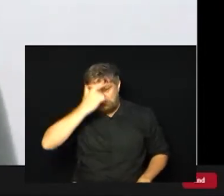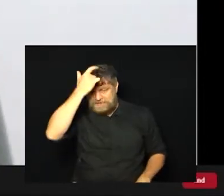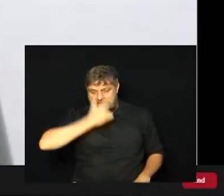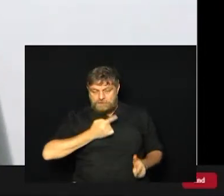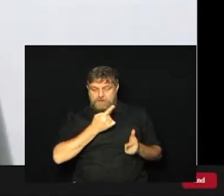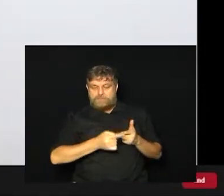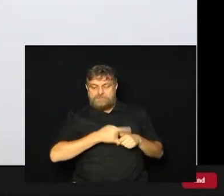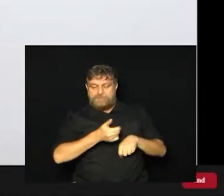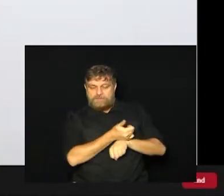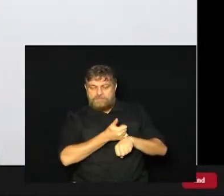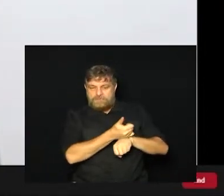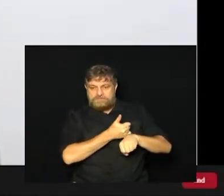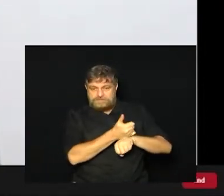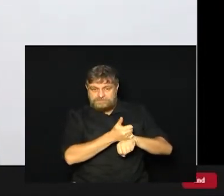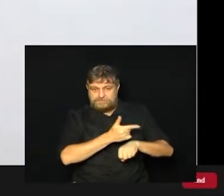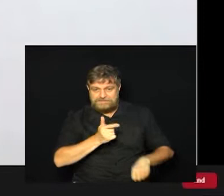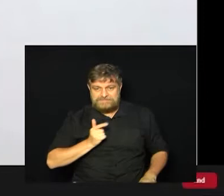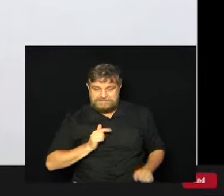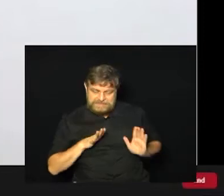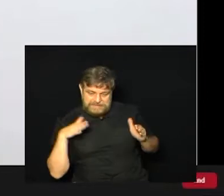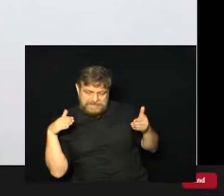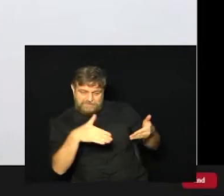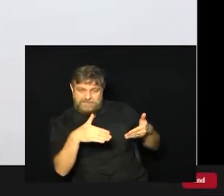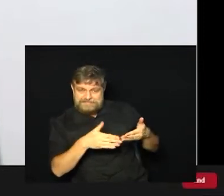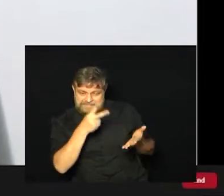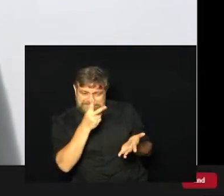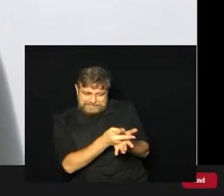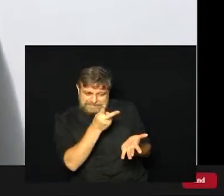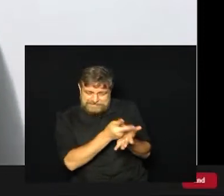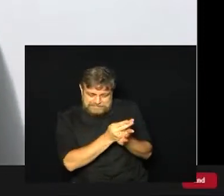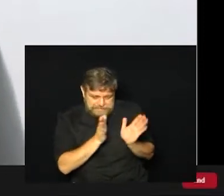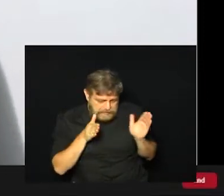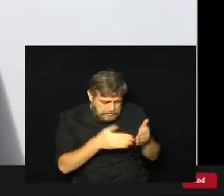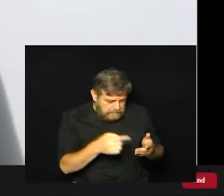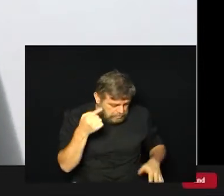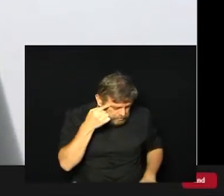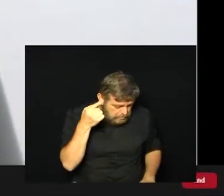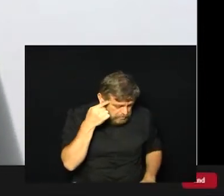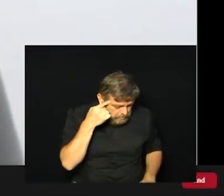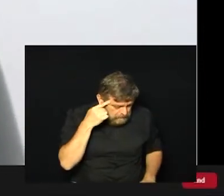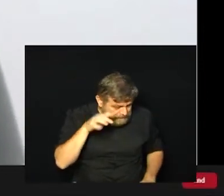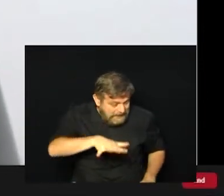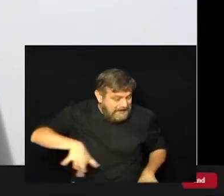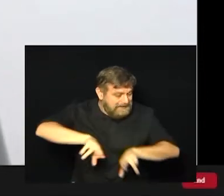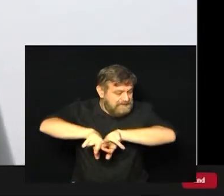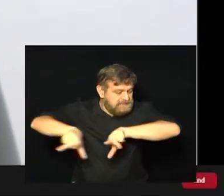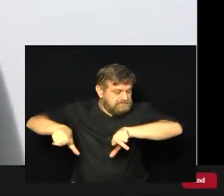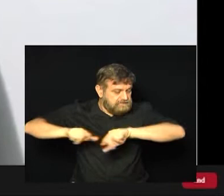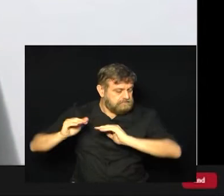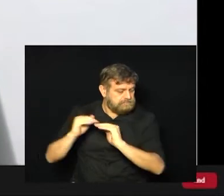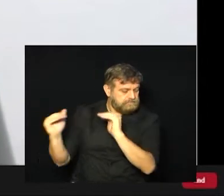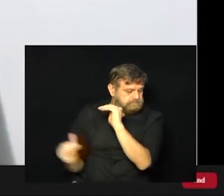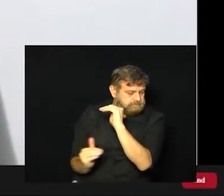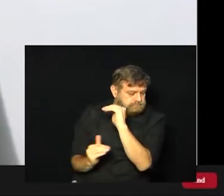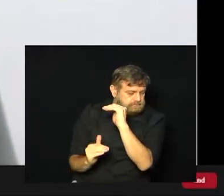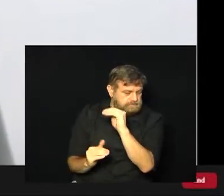problema profissional, eu posso ter colocado todas as minhas fichas naquela questão e deixado as outras áreas em desequilíbrio. Aí